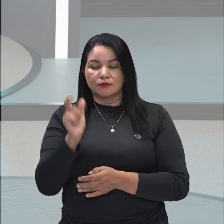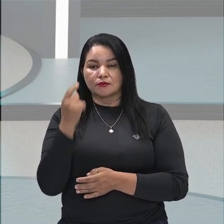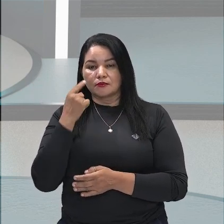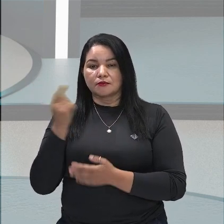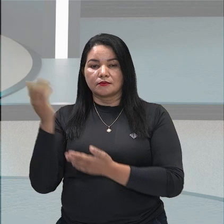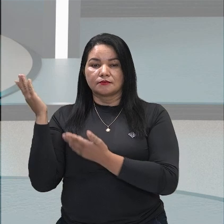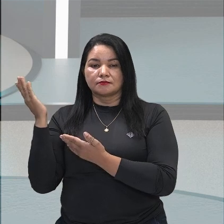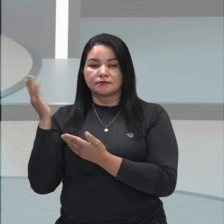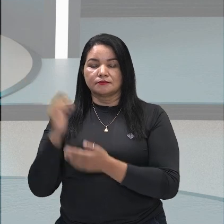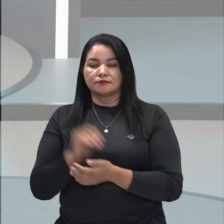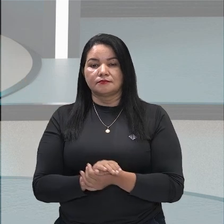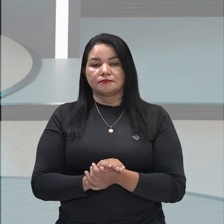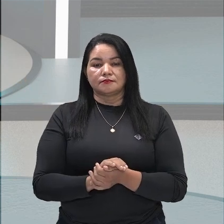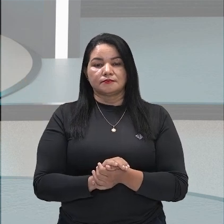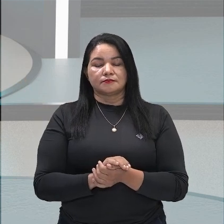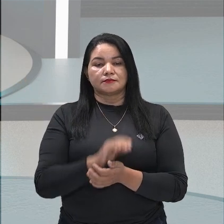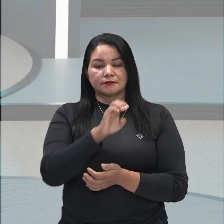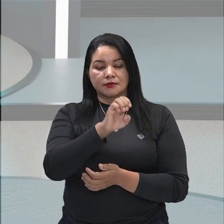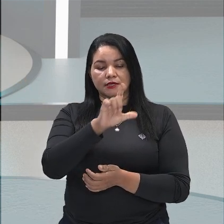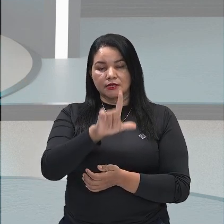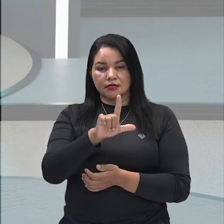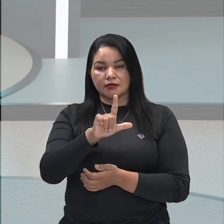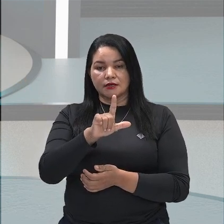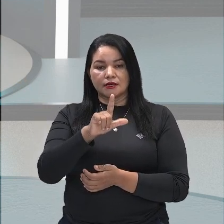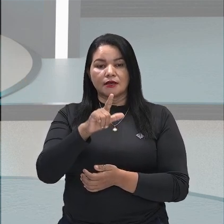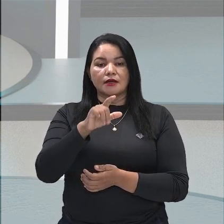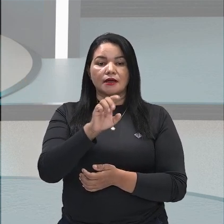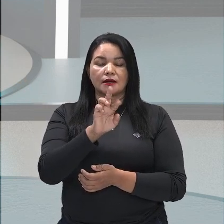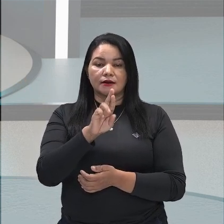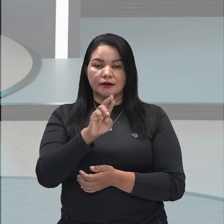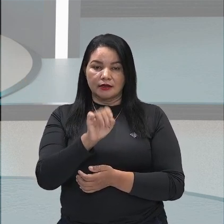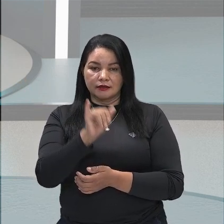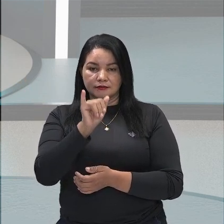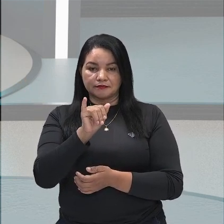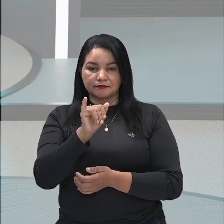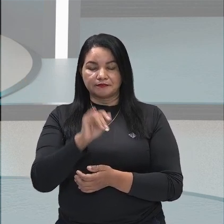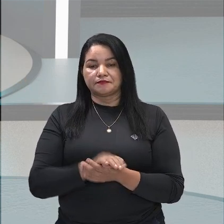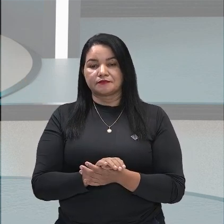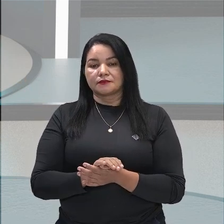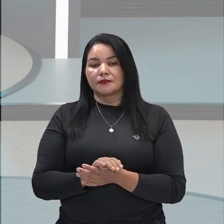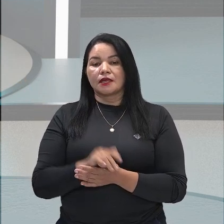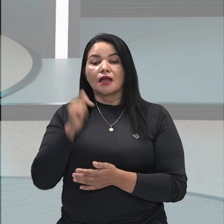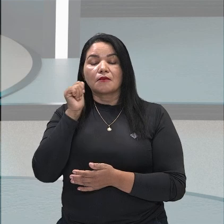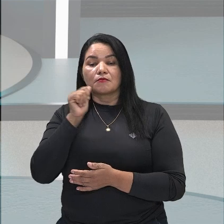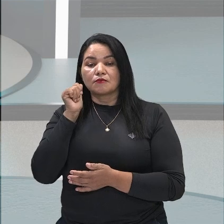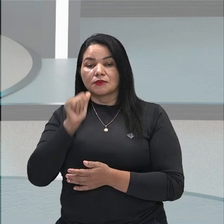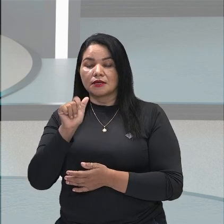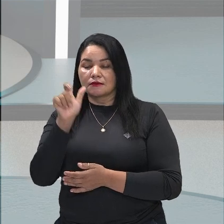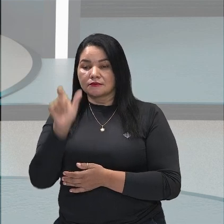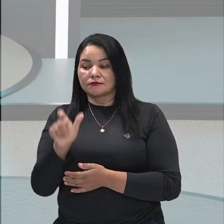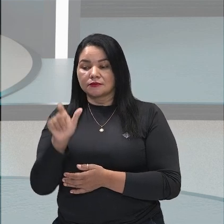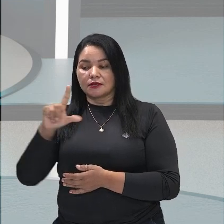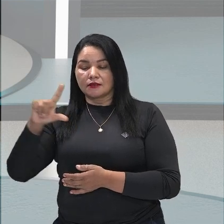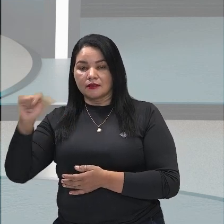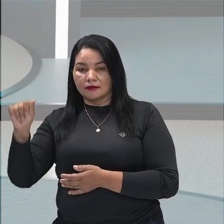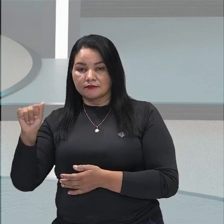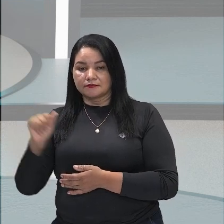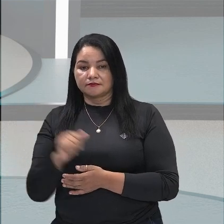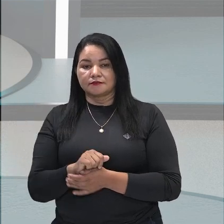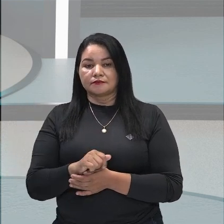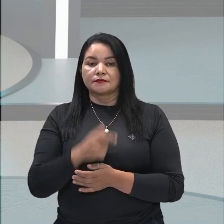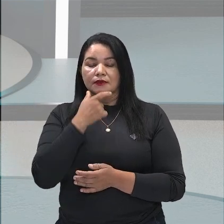el rei, no feminino, la reina, el actor, la actriz, el imperador,